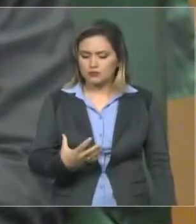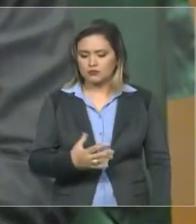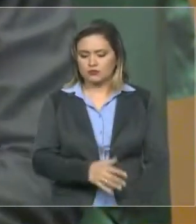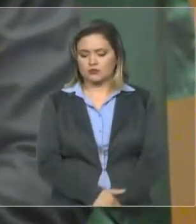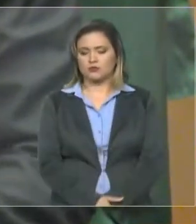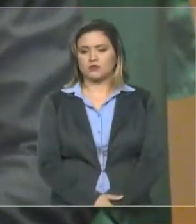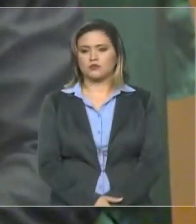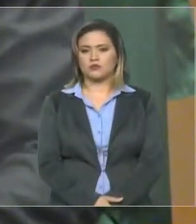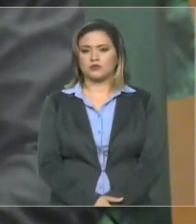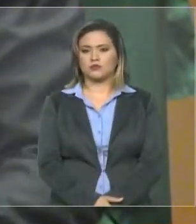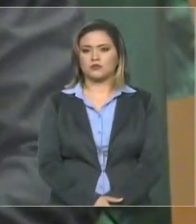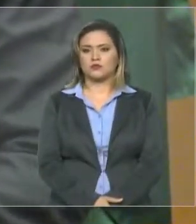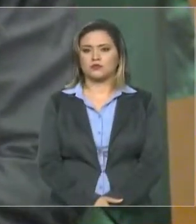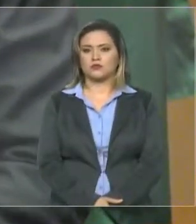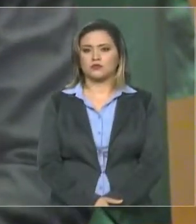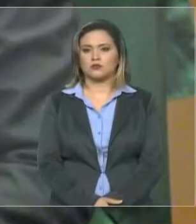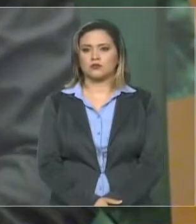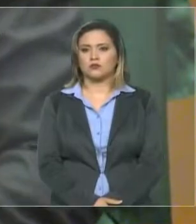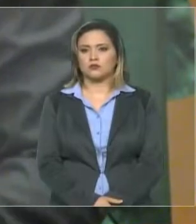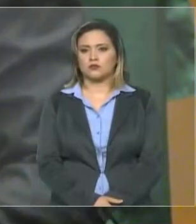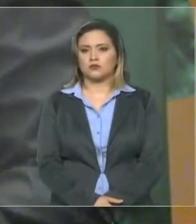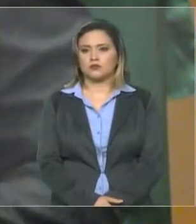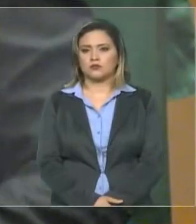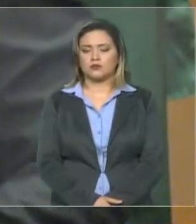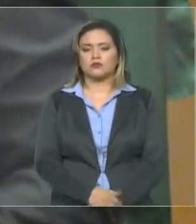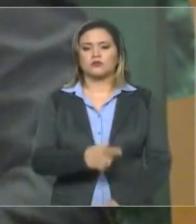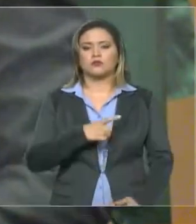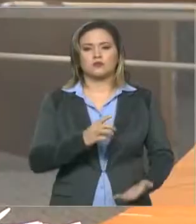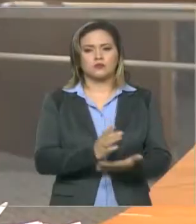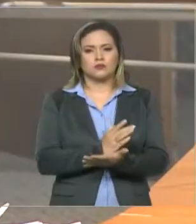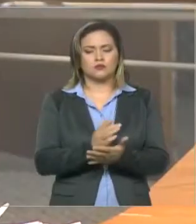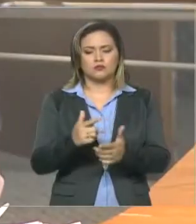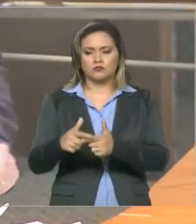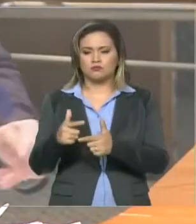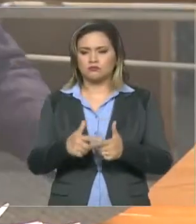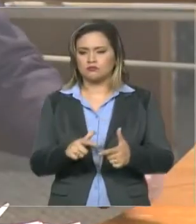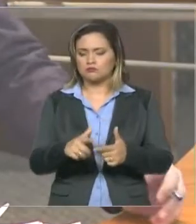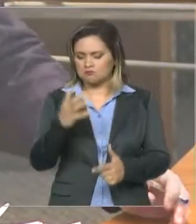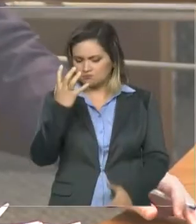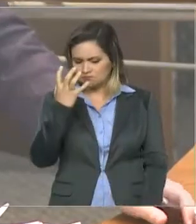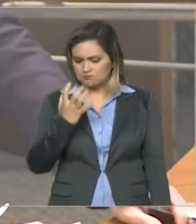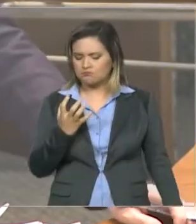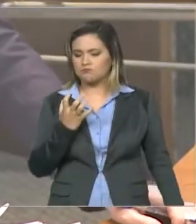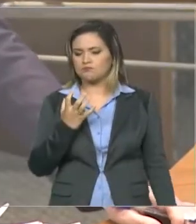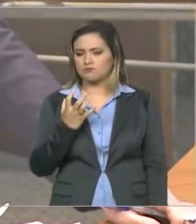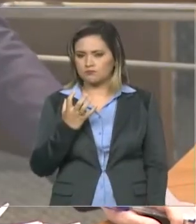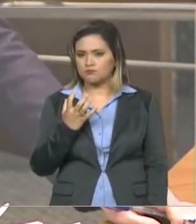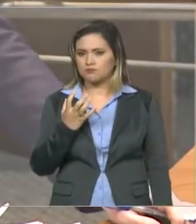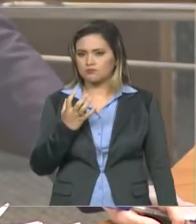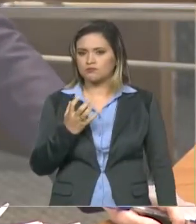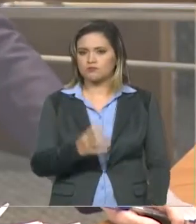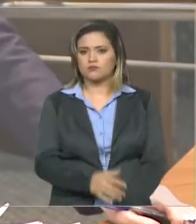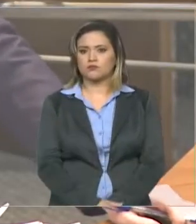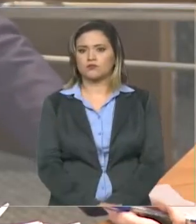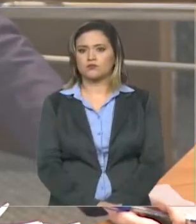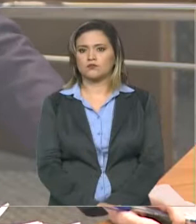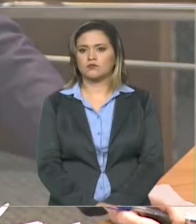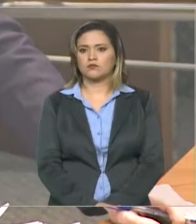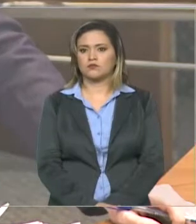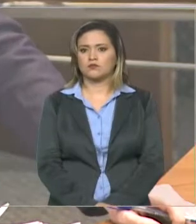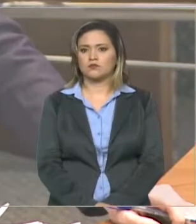produtiva. Tivemos alguns problemas, problemas seríssimos, inclusive que diz respeito a essa